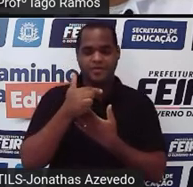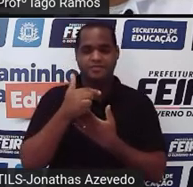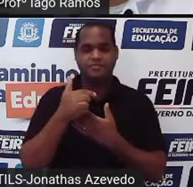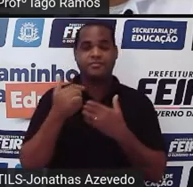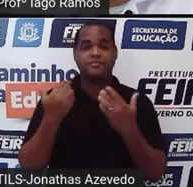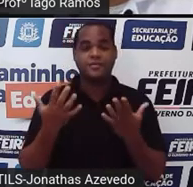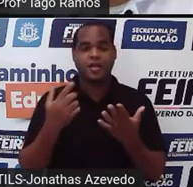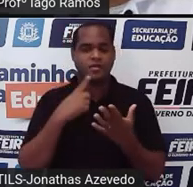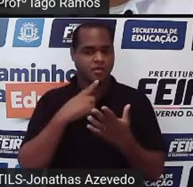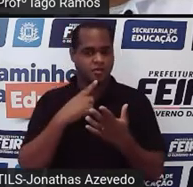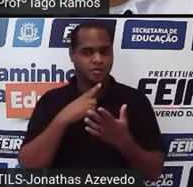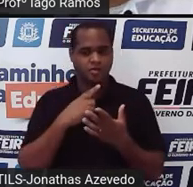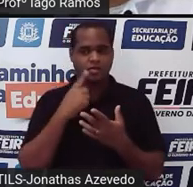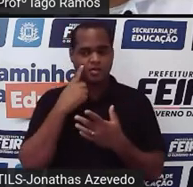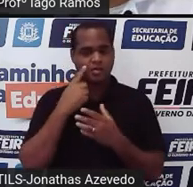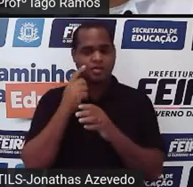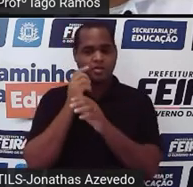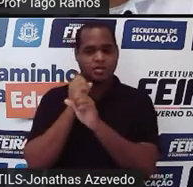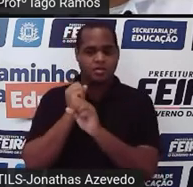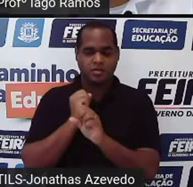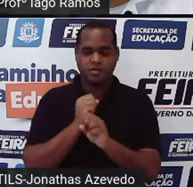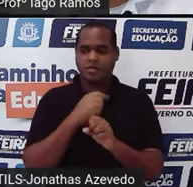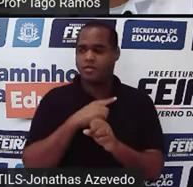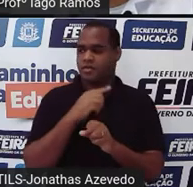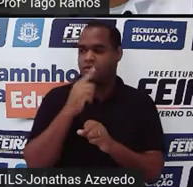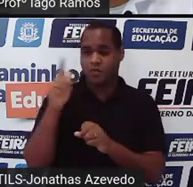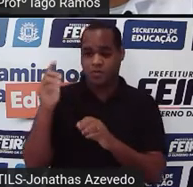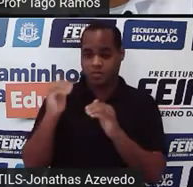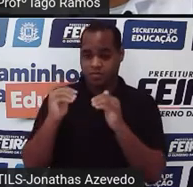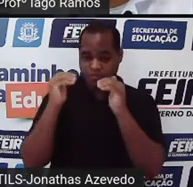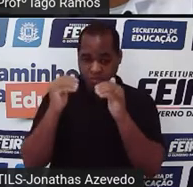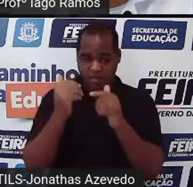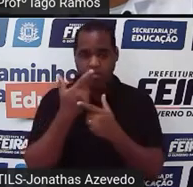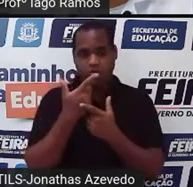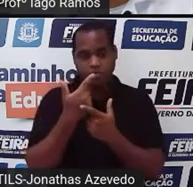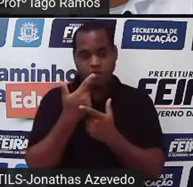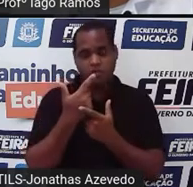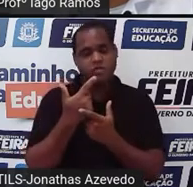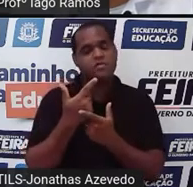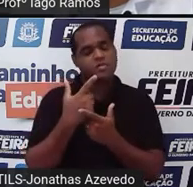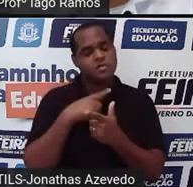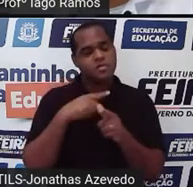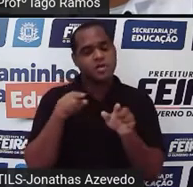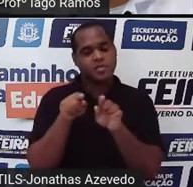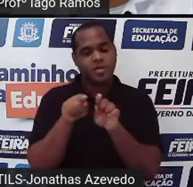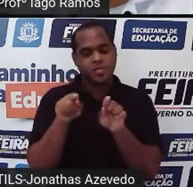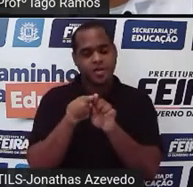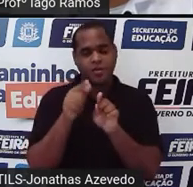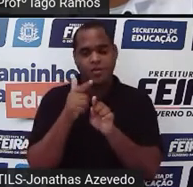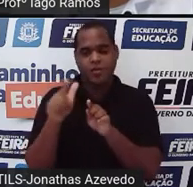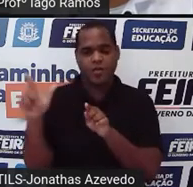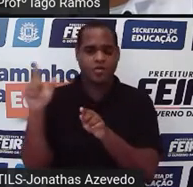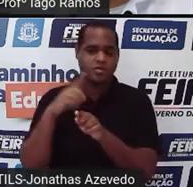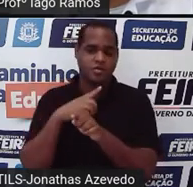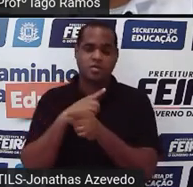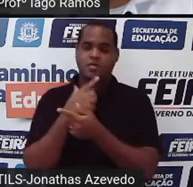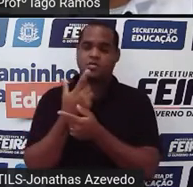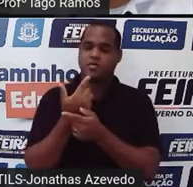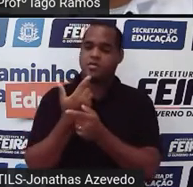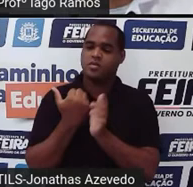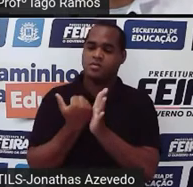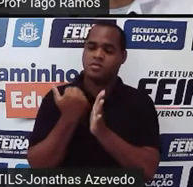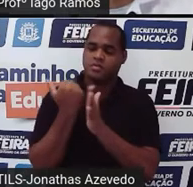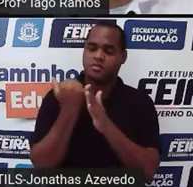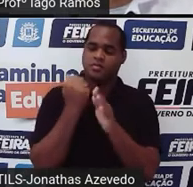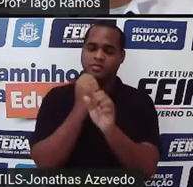Então a gente tem a camada de cima com 12 mais a camada de baixo aqui também vai ter 12